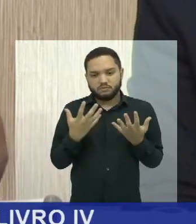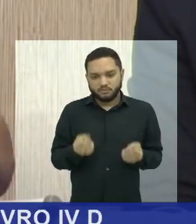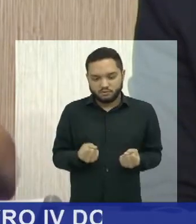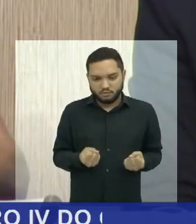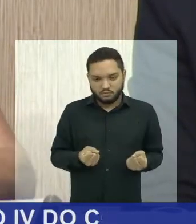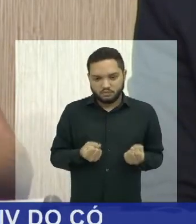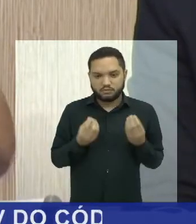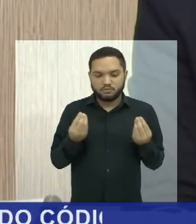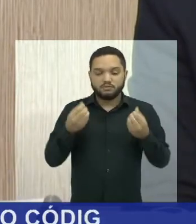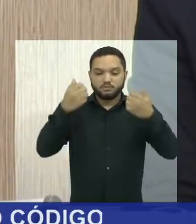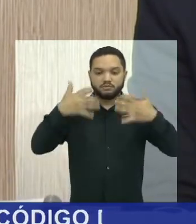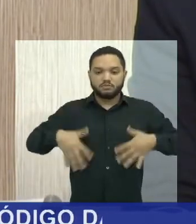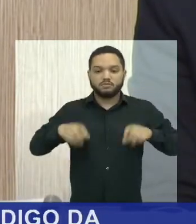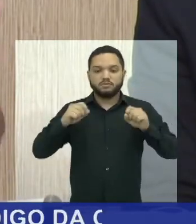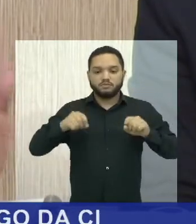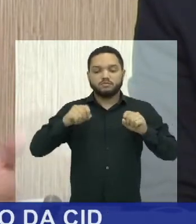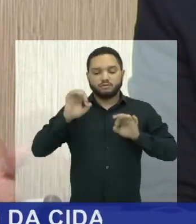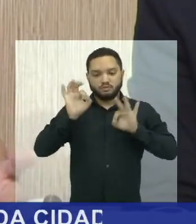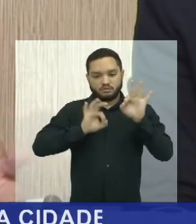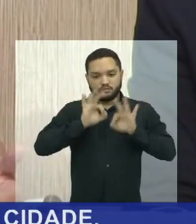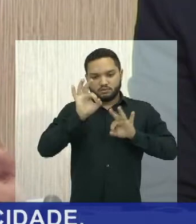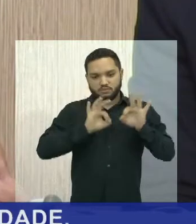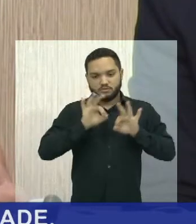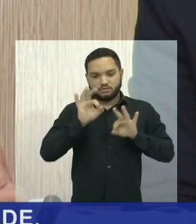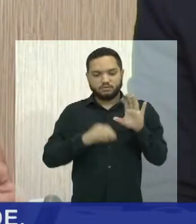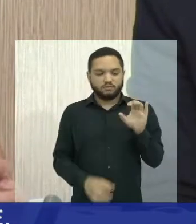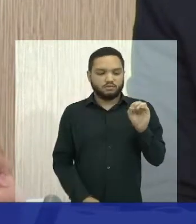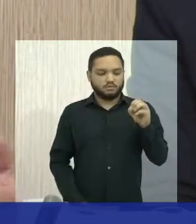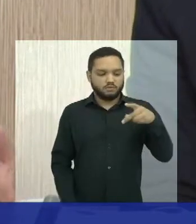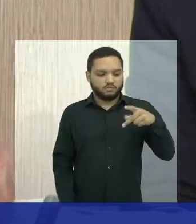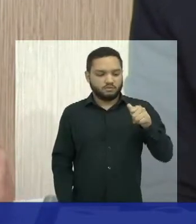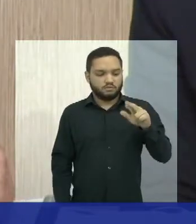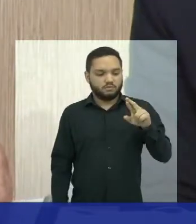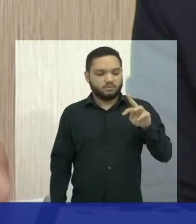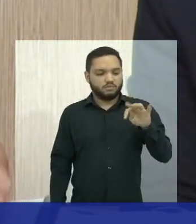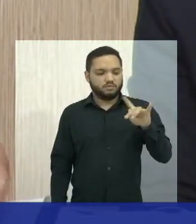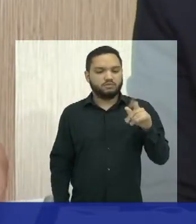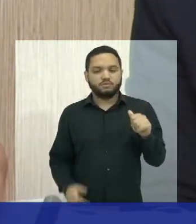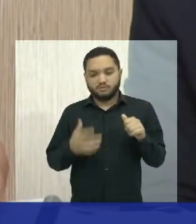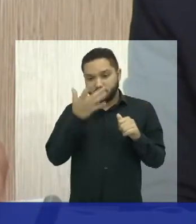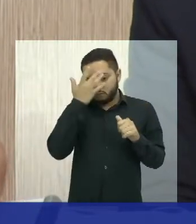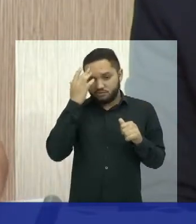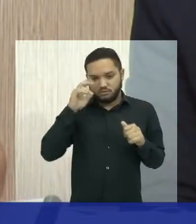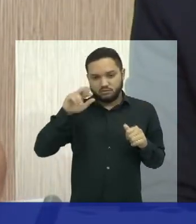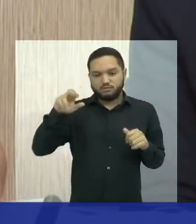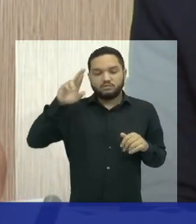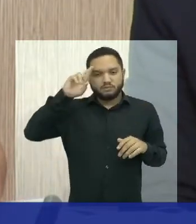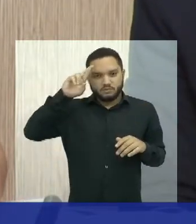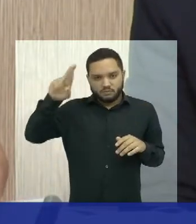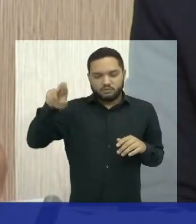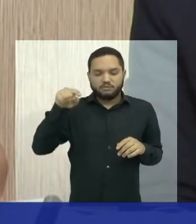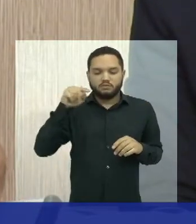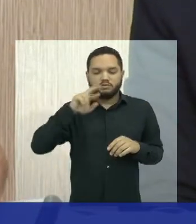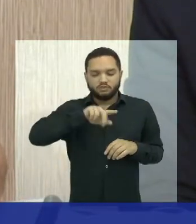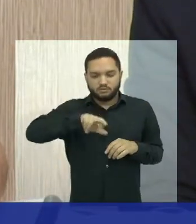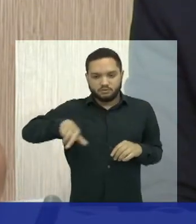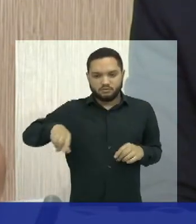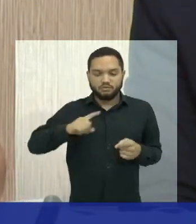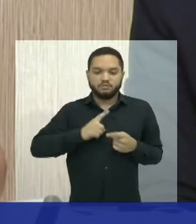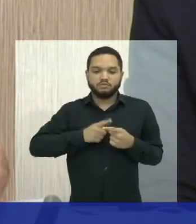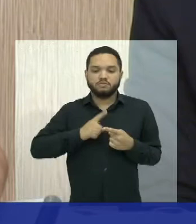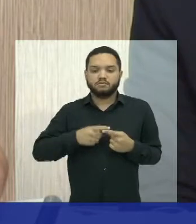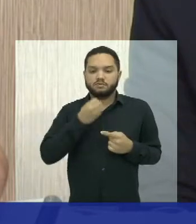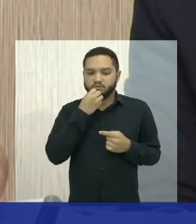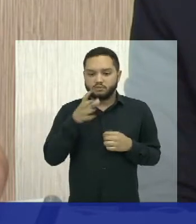para falar o quê? Da gestão compartilhada desse centro, porque é transformador. Levar